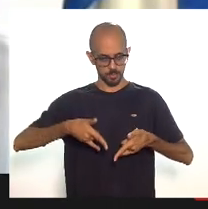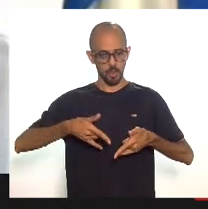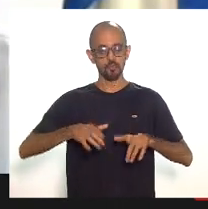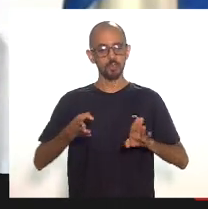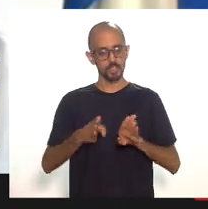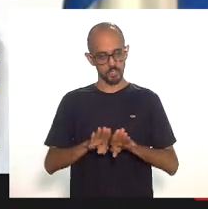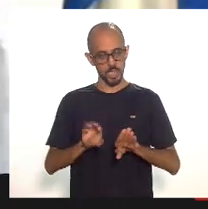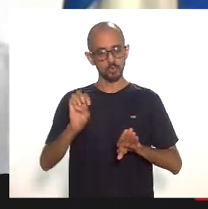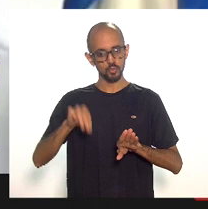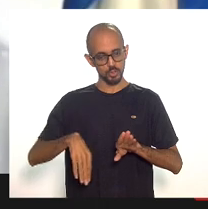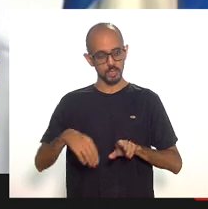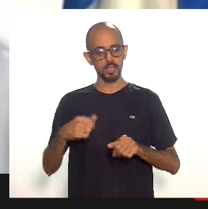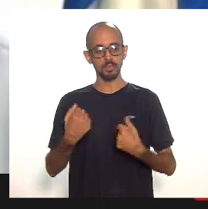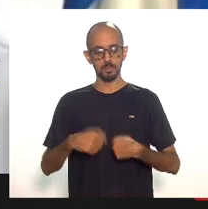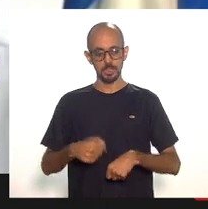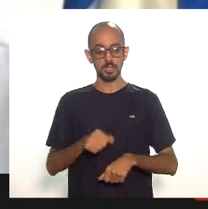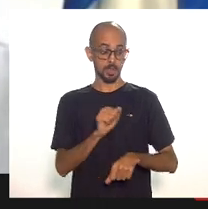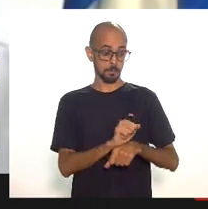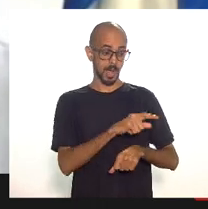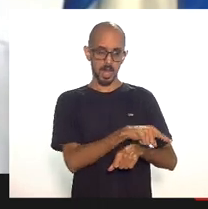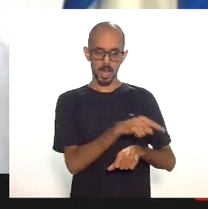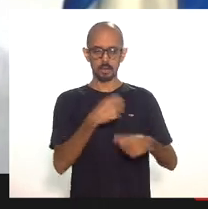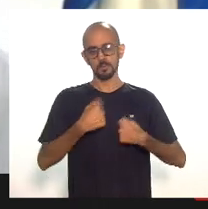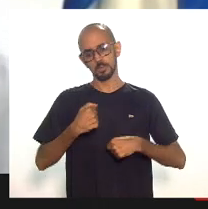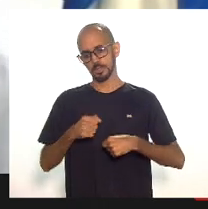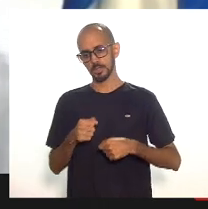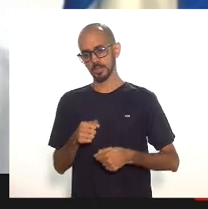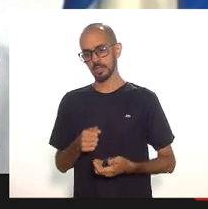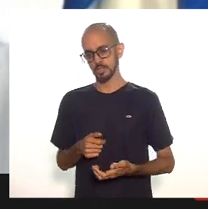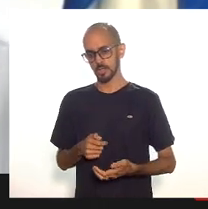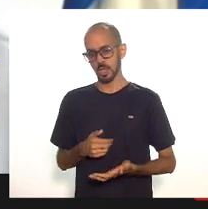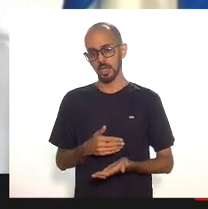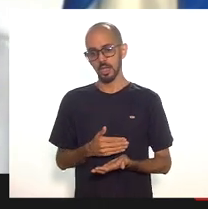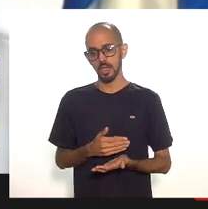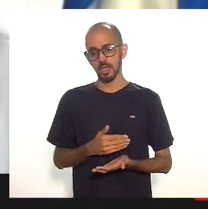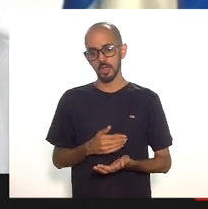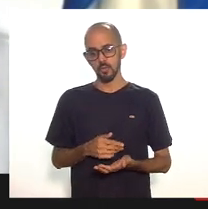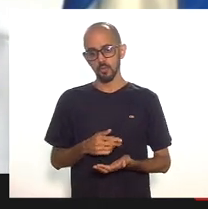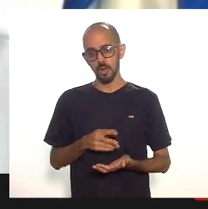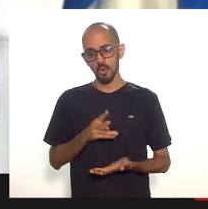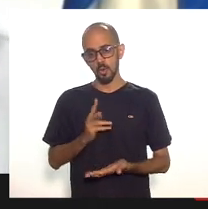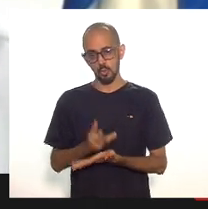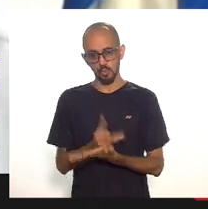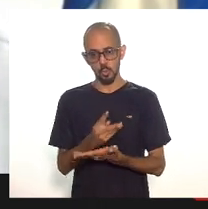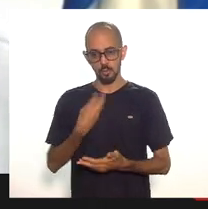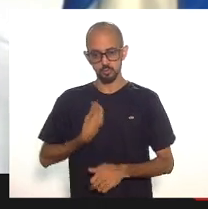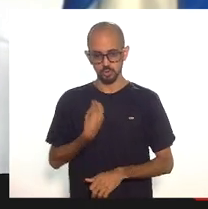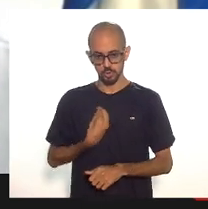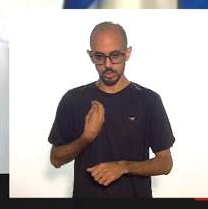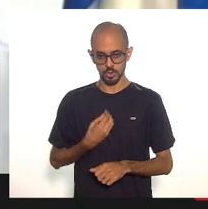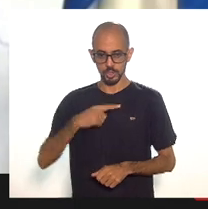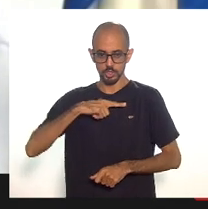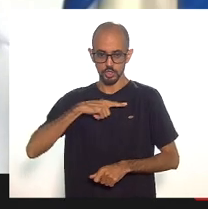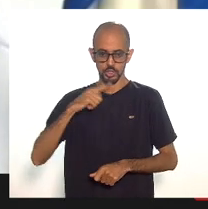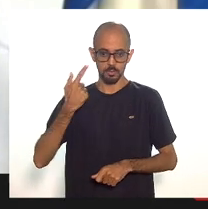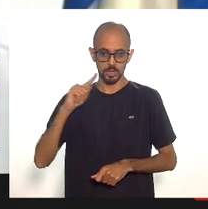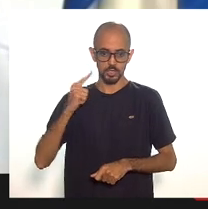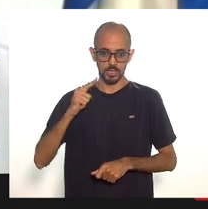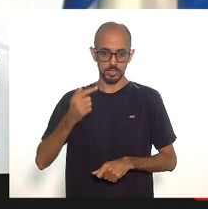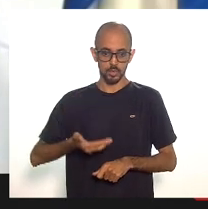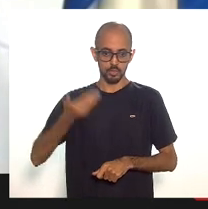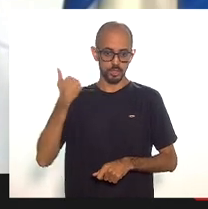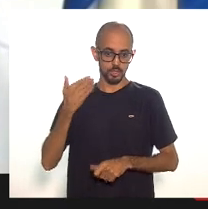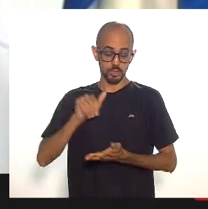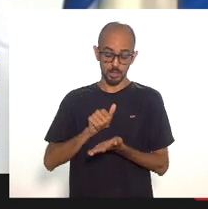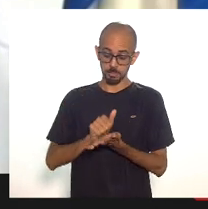Janeiro, que precisam serem reabertos. A gente vem de uma gestão que demitiu 6 mil profissionais de